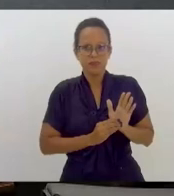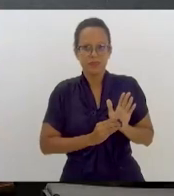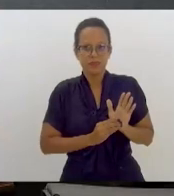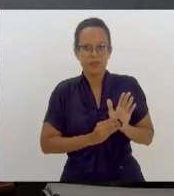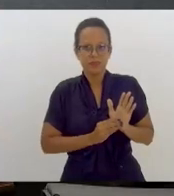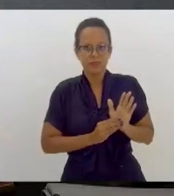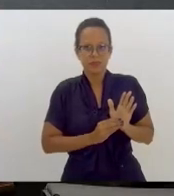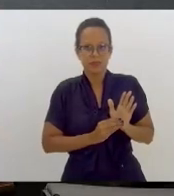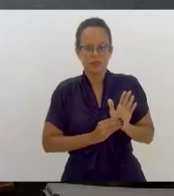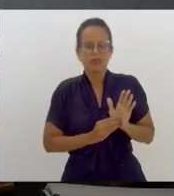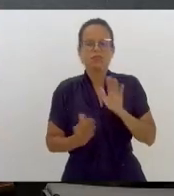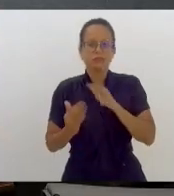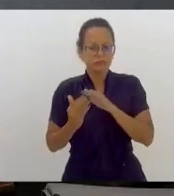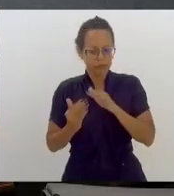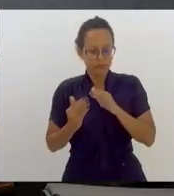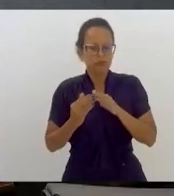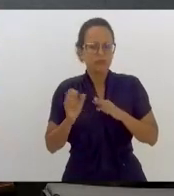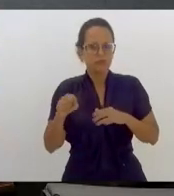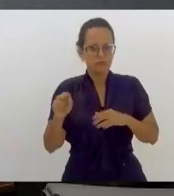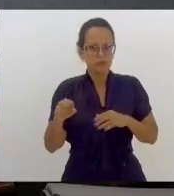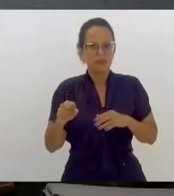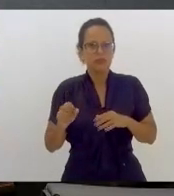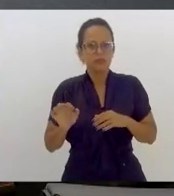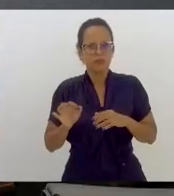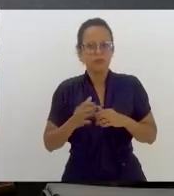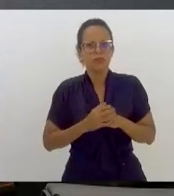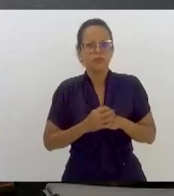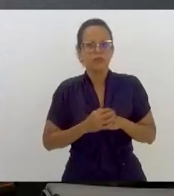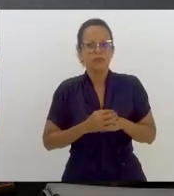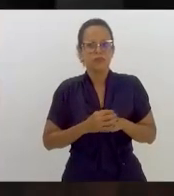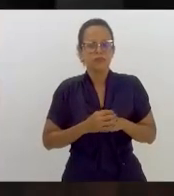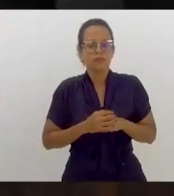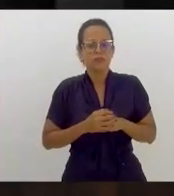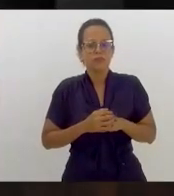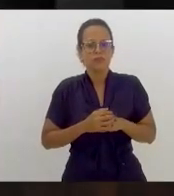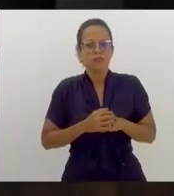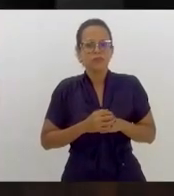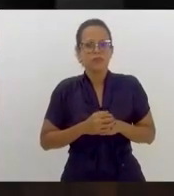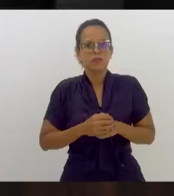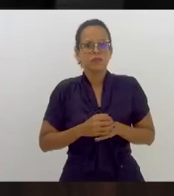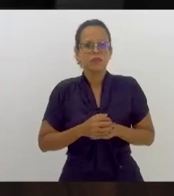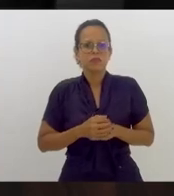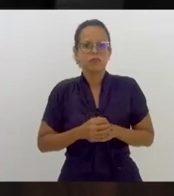Teve acordo pela manutenção. Eu...